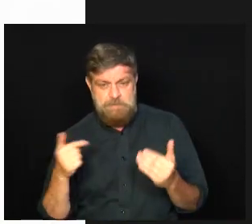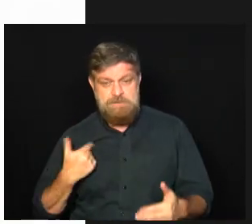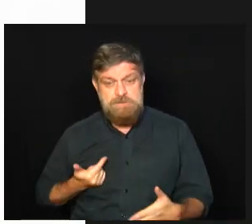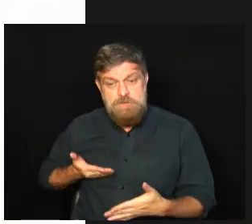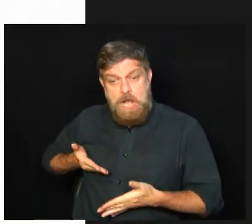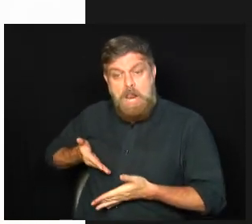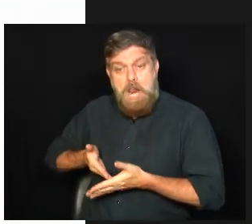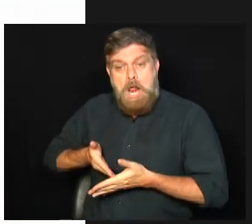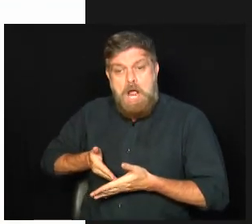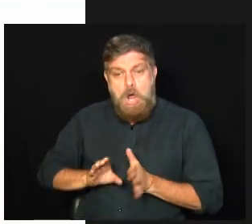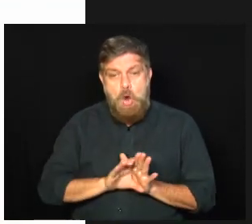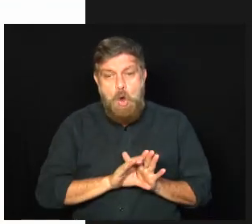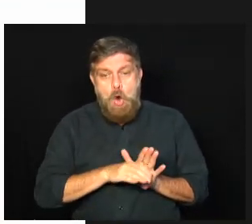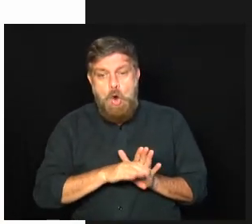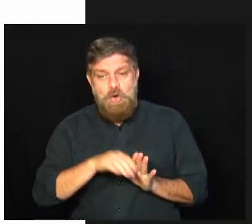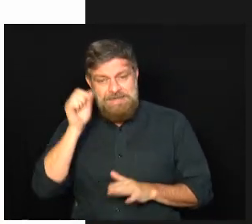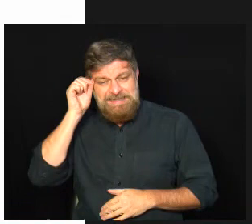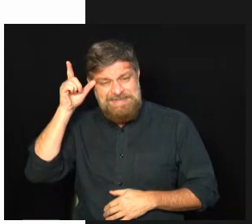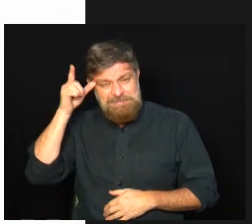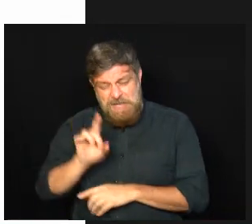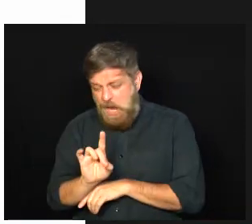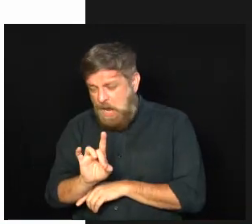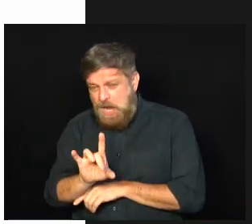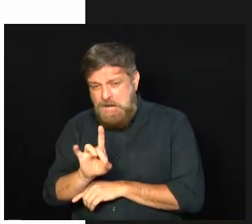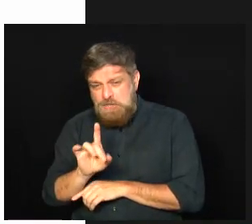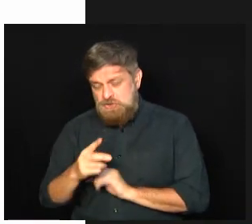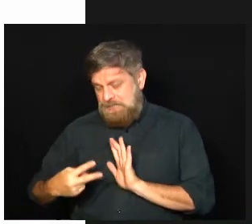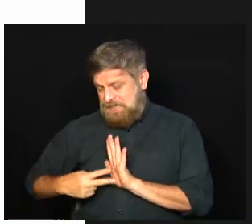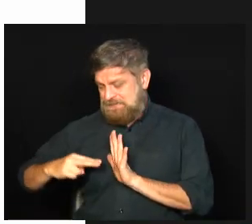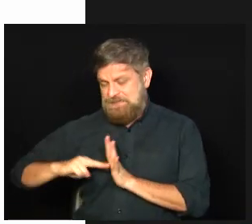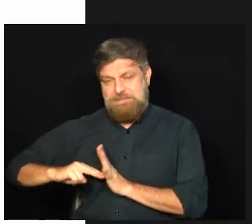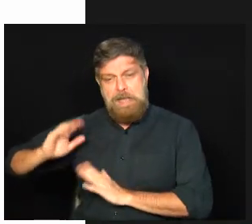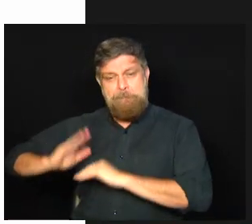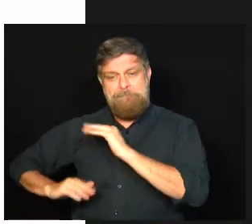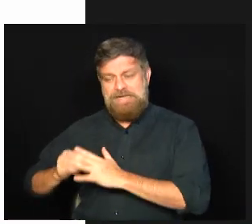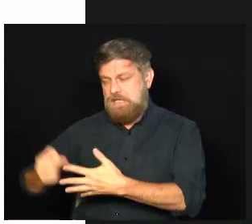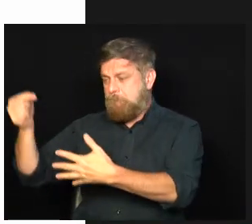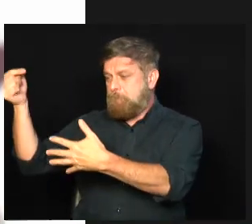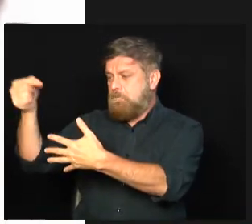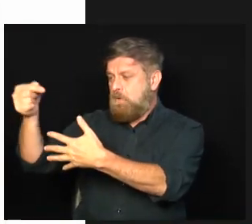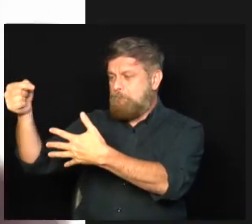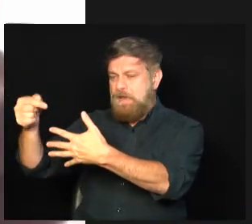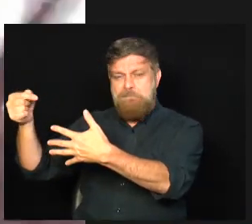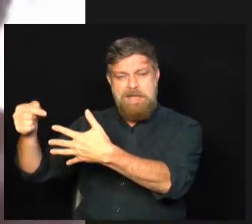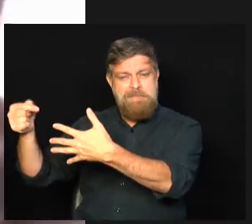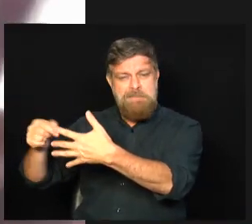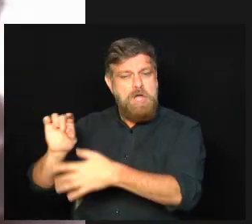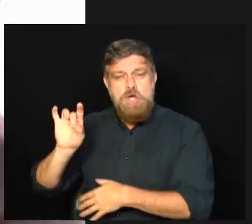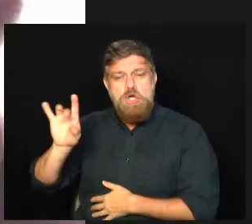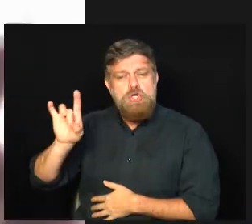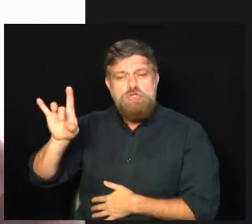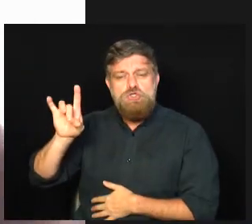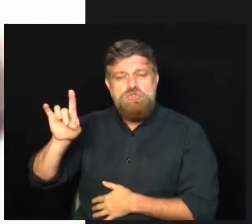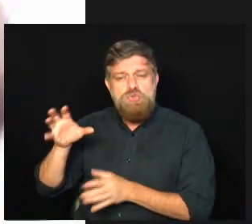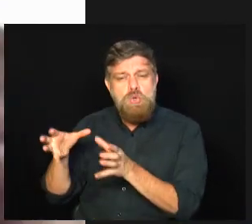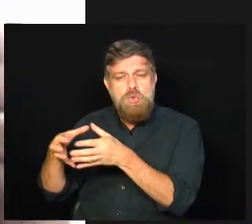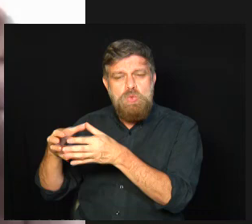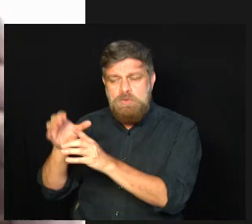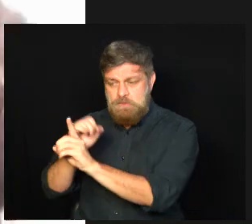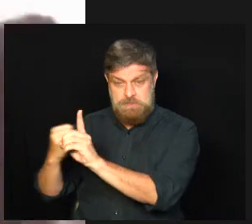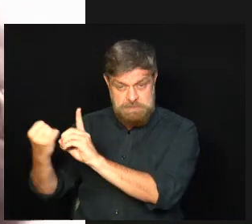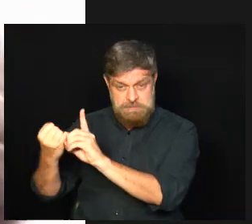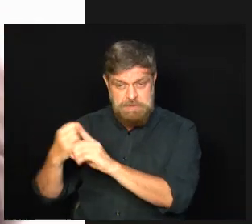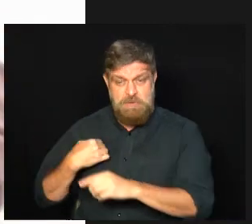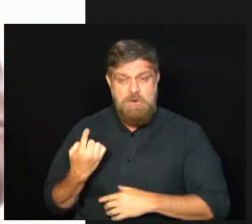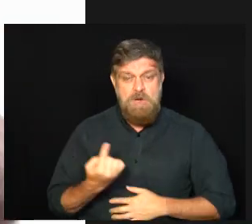o conceito de cultura a determinadas atividades só, de uma camada social, nós estamos